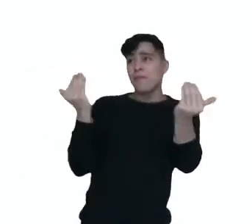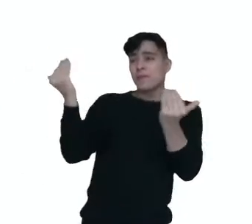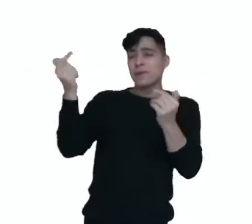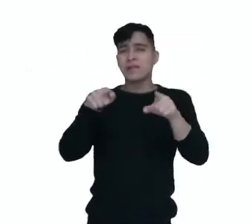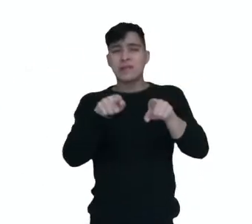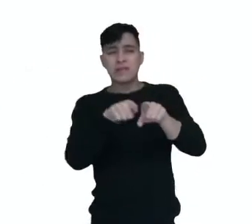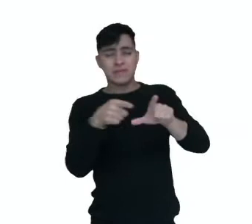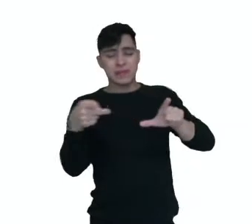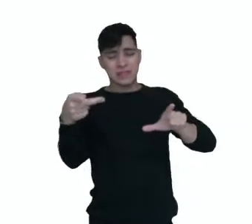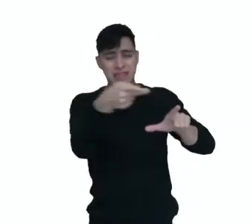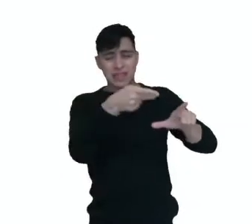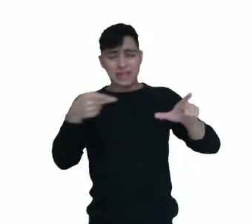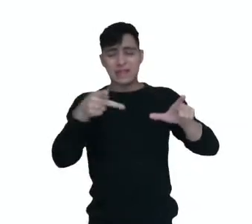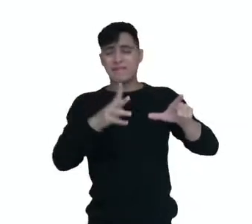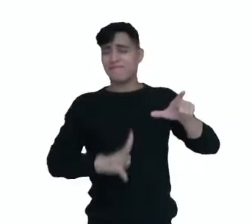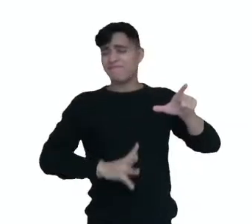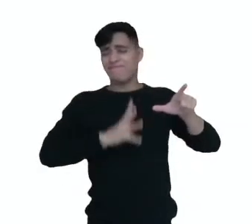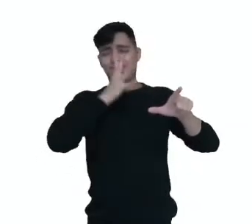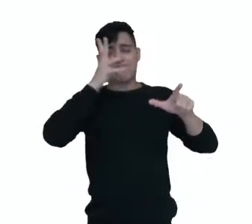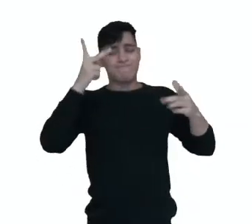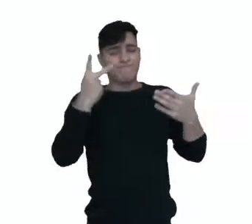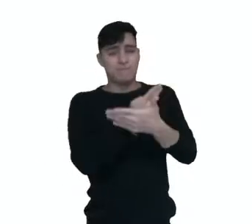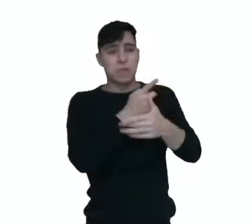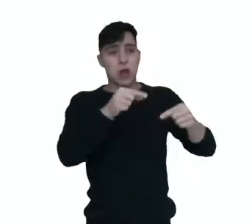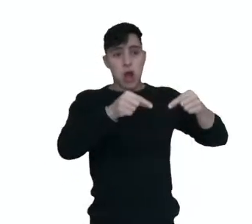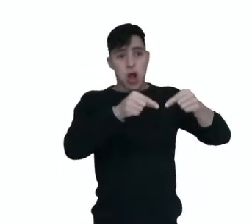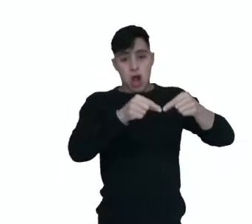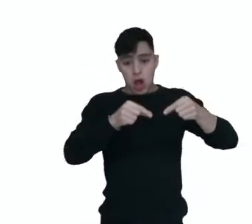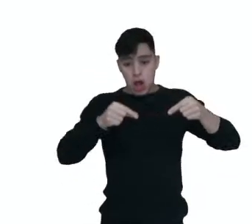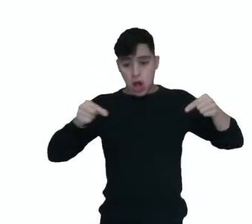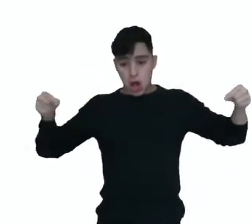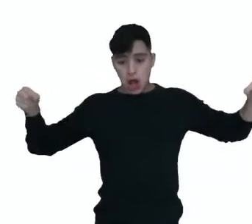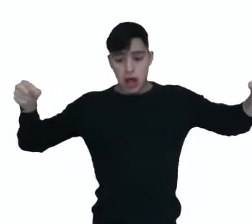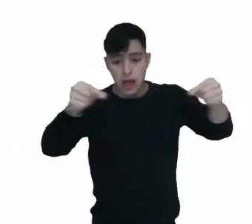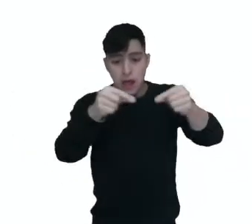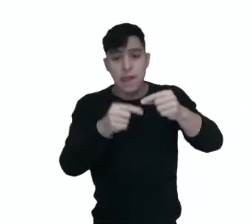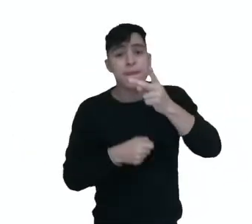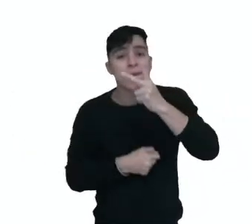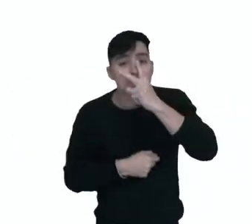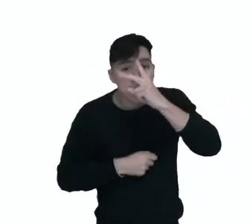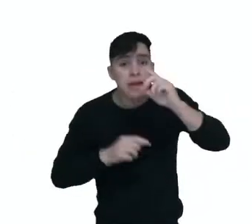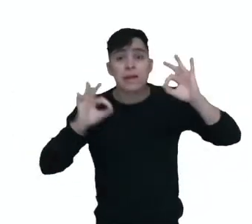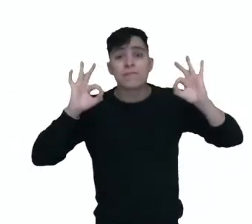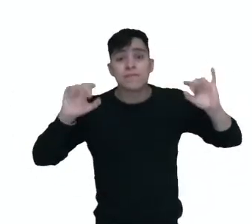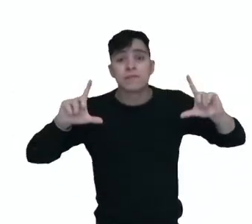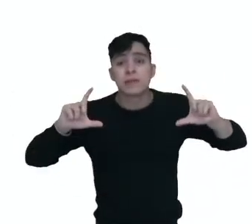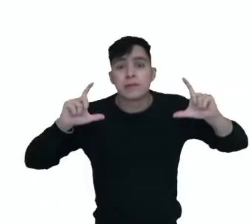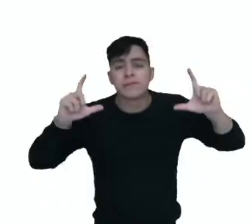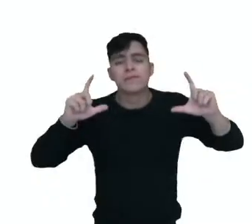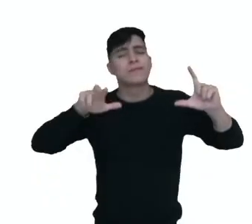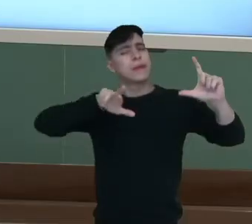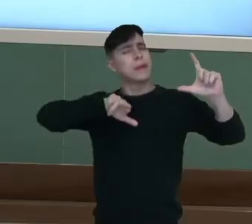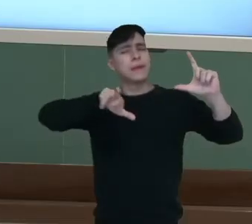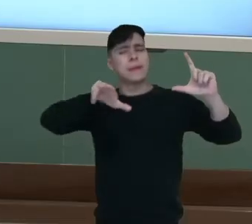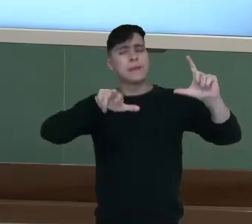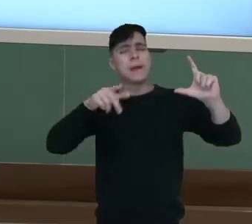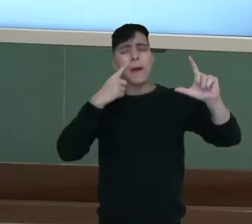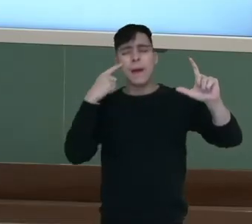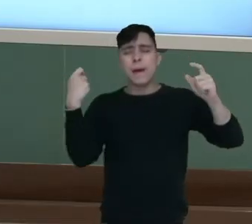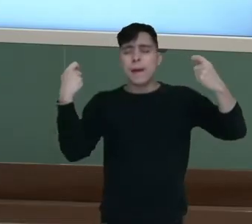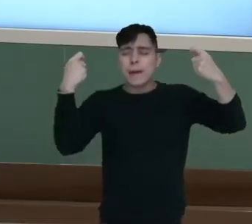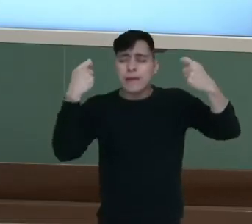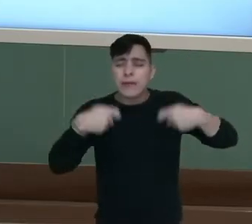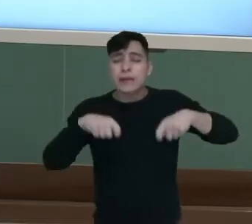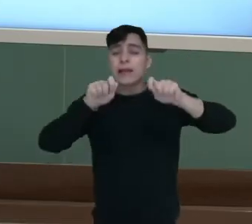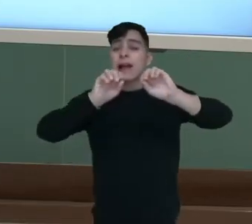bem exagerada, né? A maioria dessas parece muito com uma circunferência. Então, é importante a gente salientar